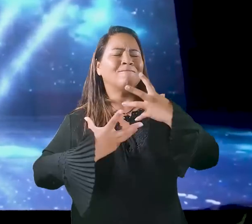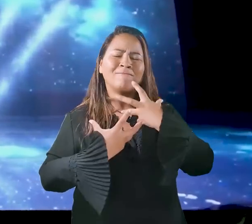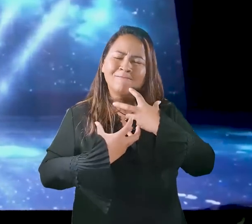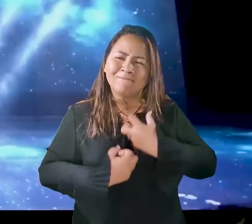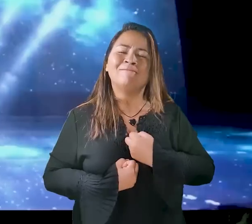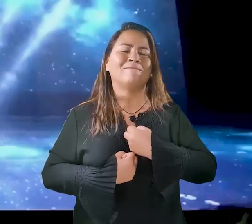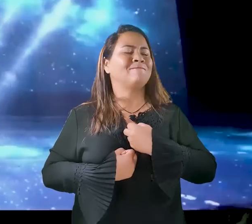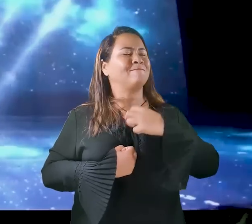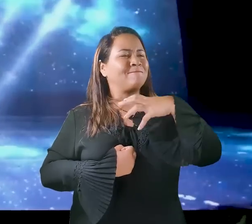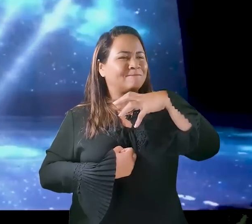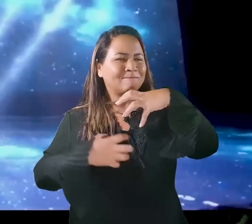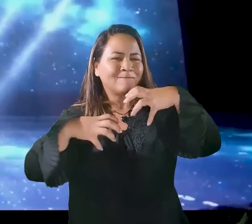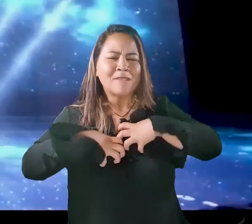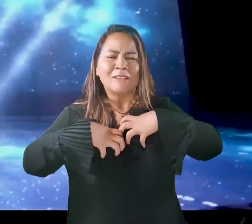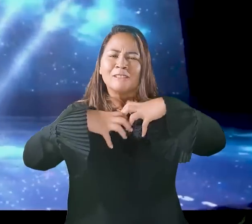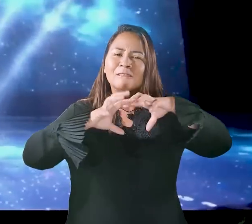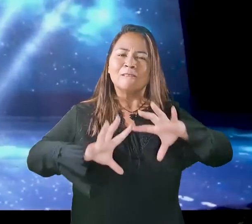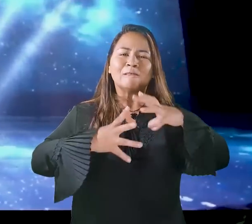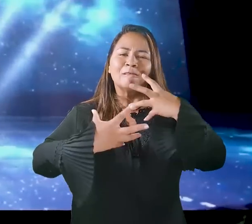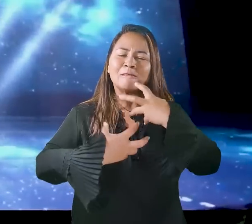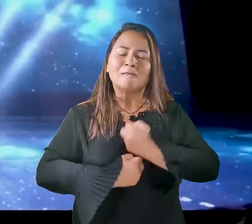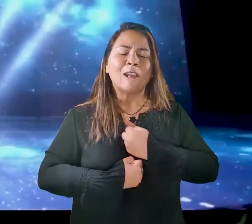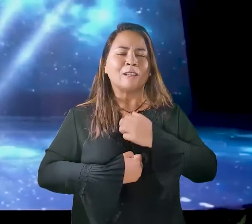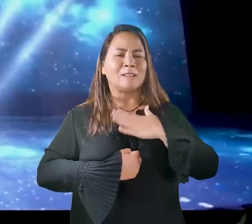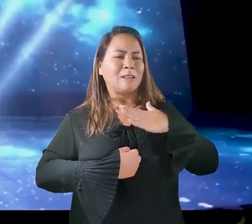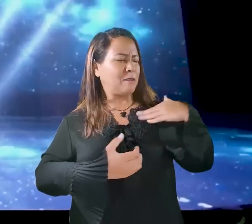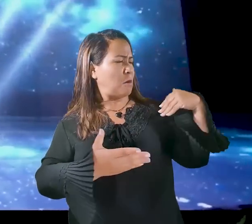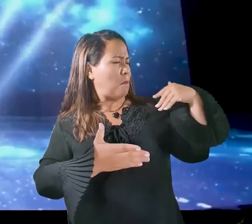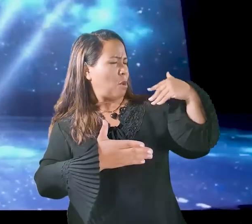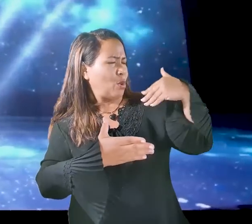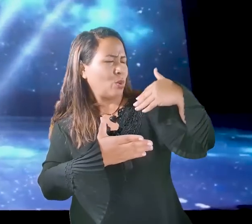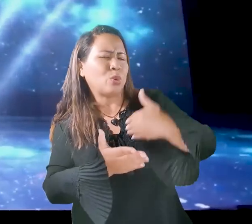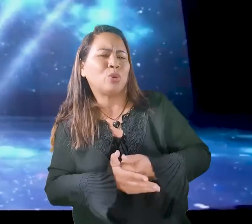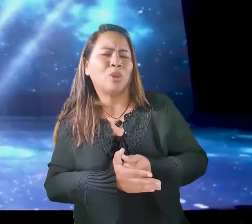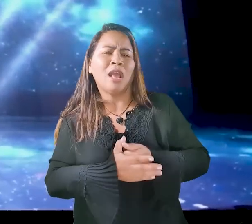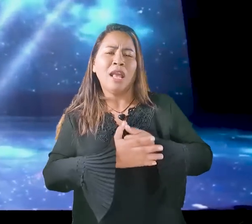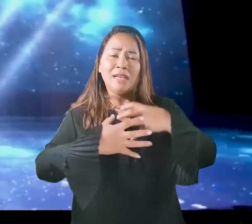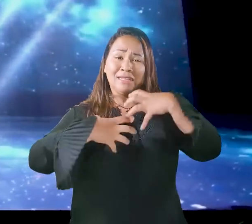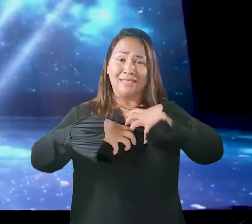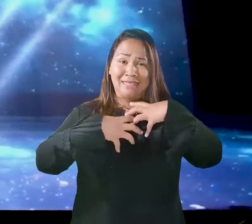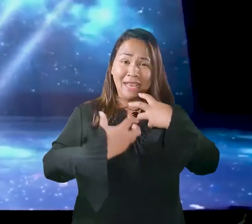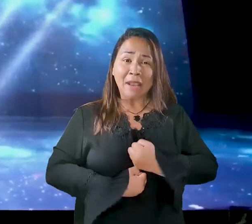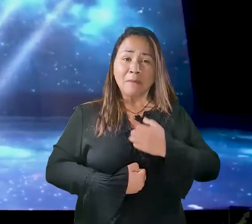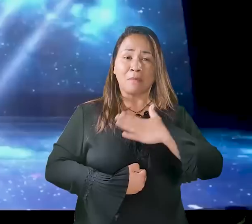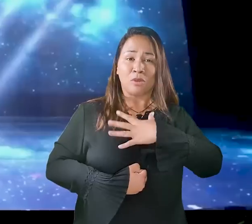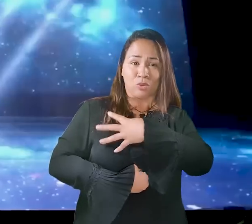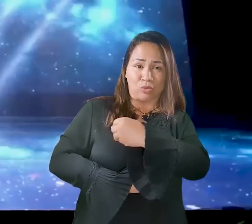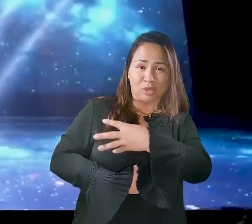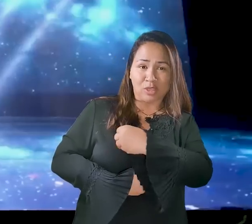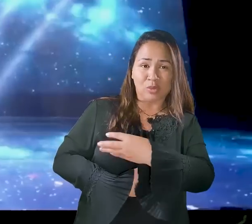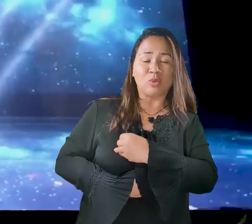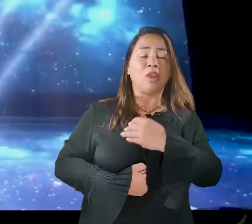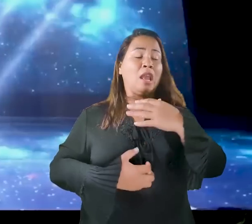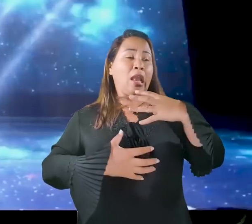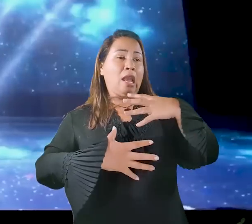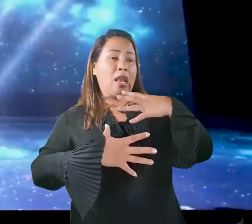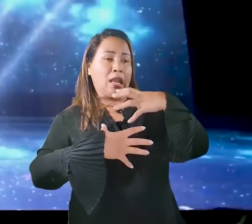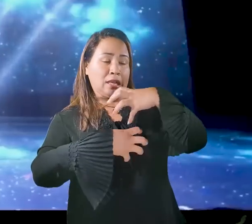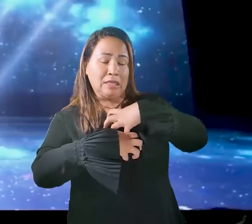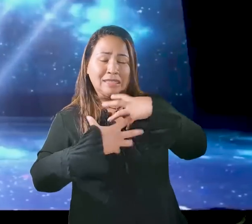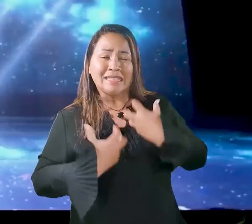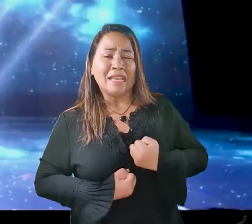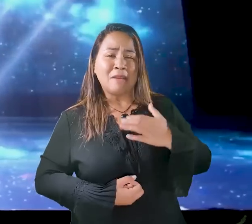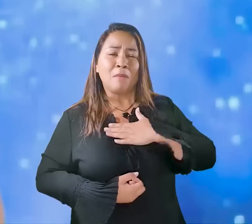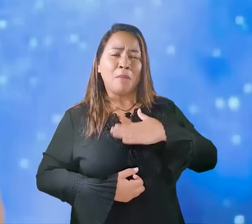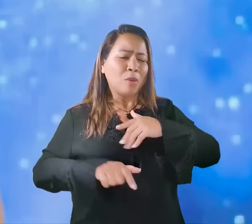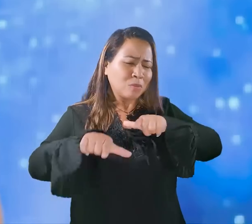Eu me aceito. Eu aceito a minha história, eu aceito os meus filhos, eu aceito o meu emprego, eu aceito tudo o que está na